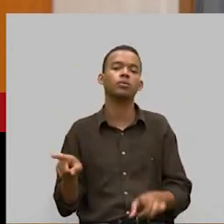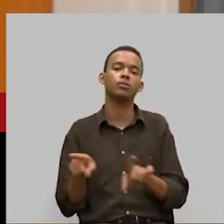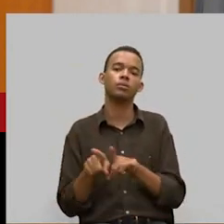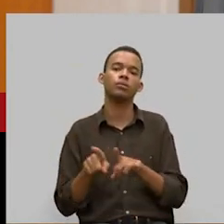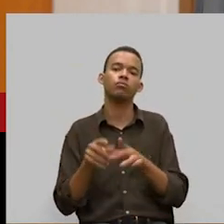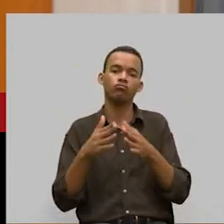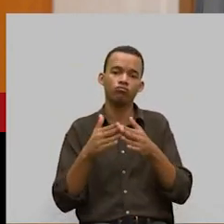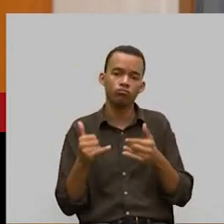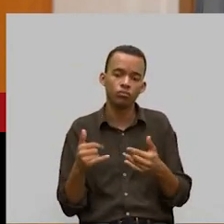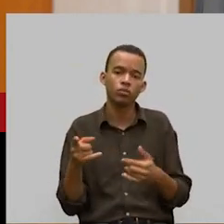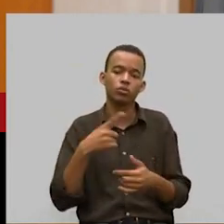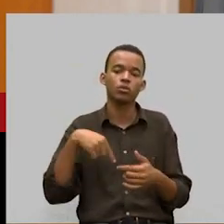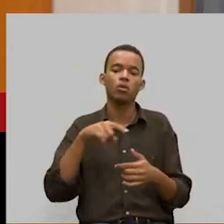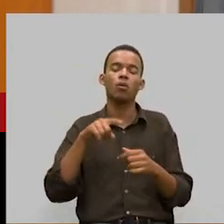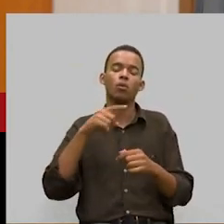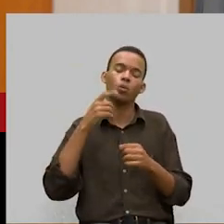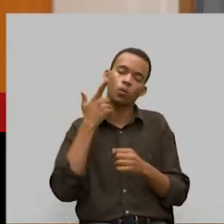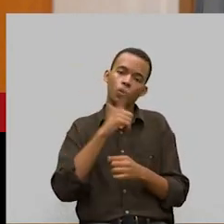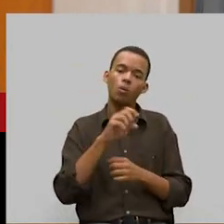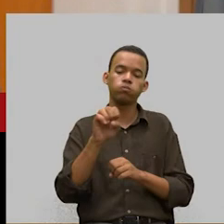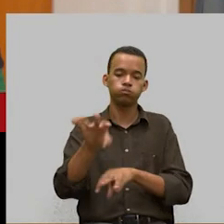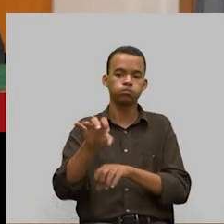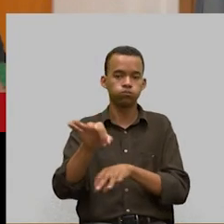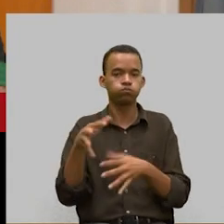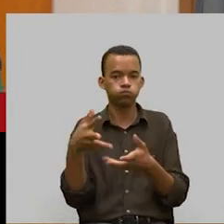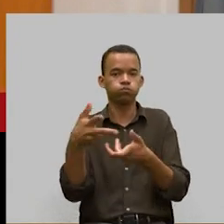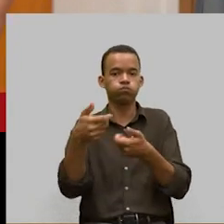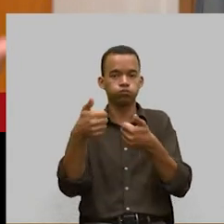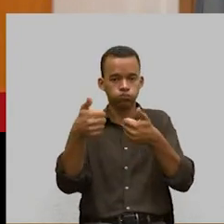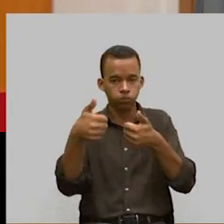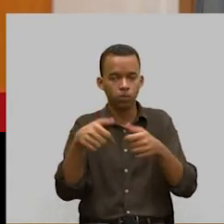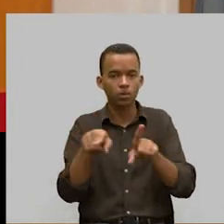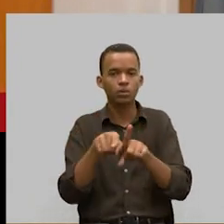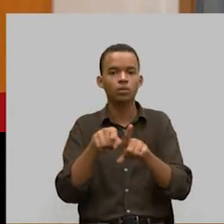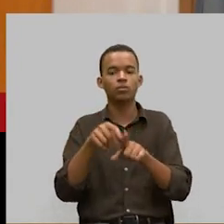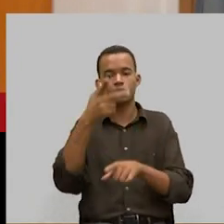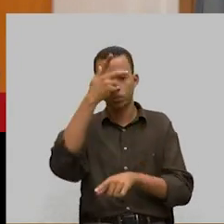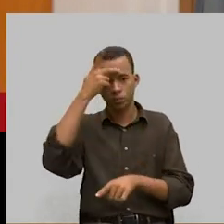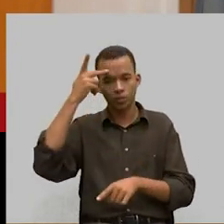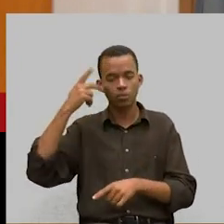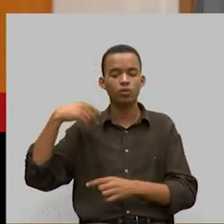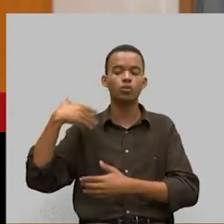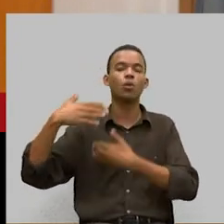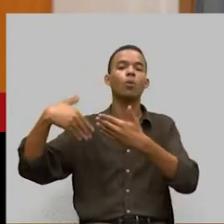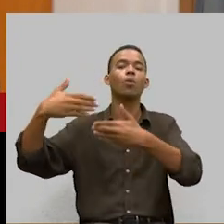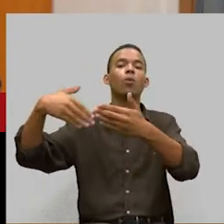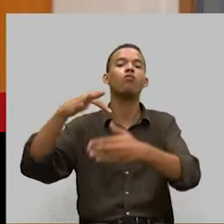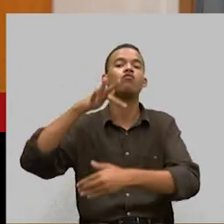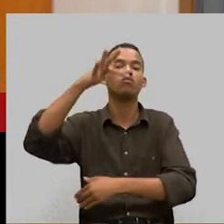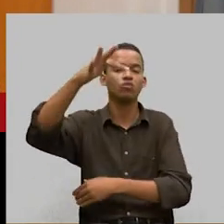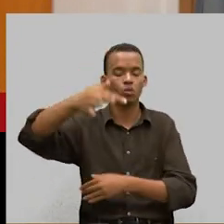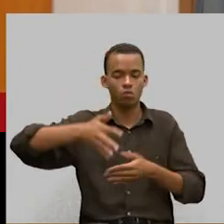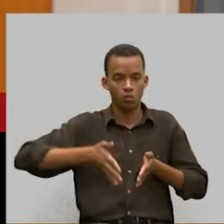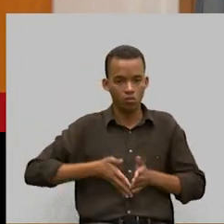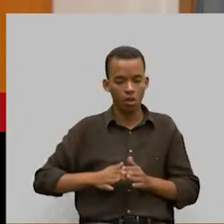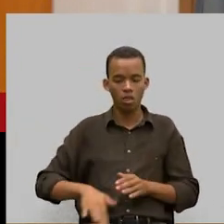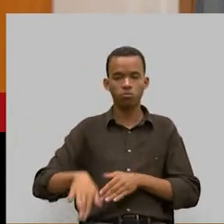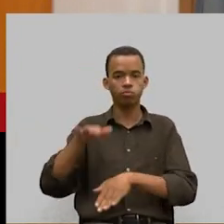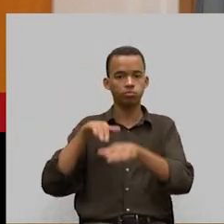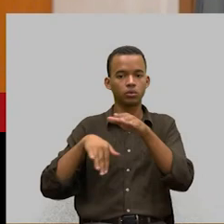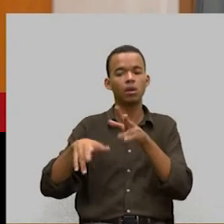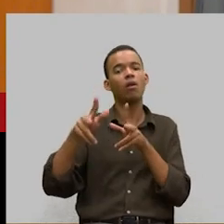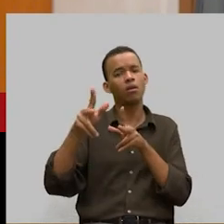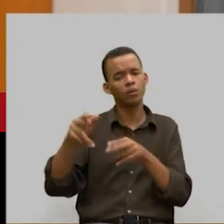eh educação e repassar paraas pessoas né pros próximos estudantes que não tiveram a oportunidade como eu